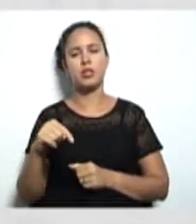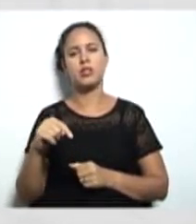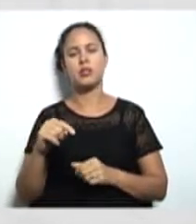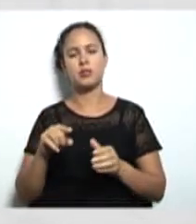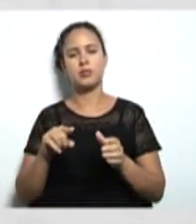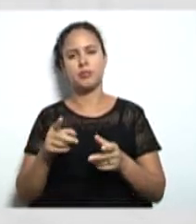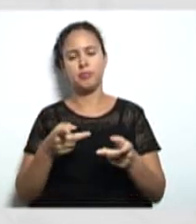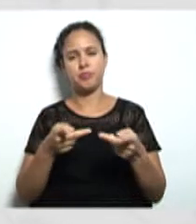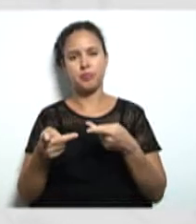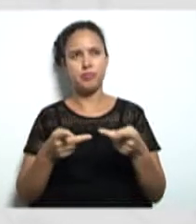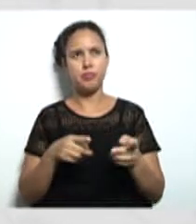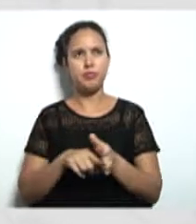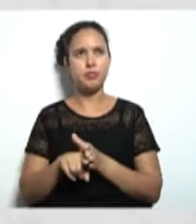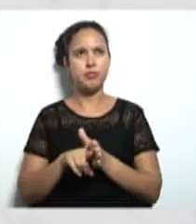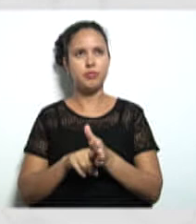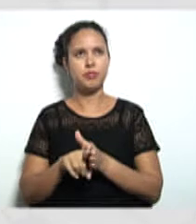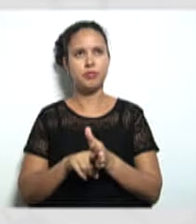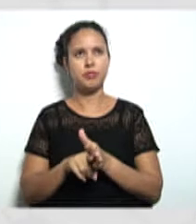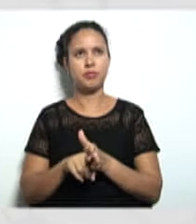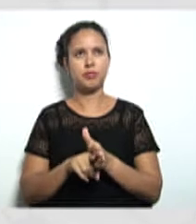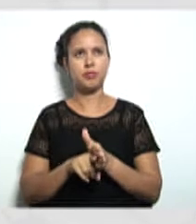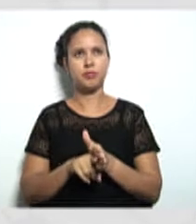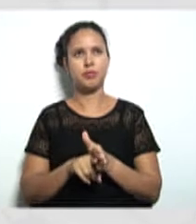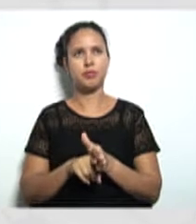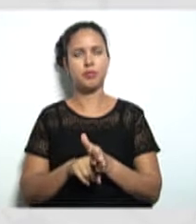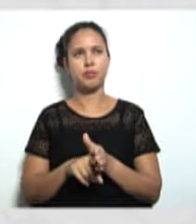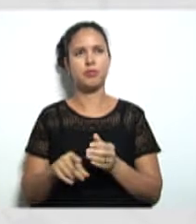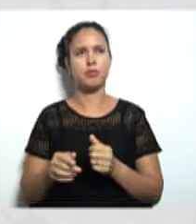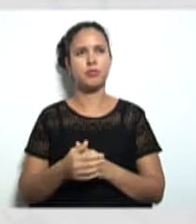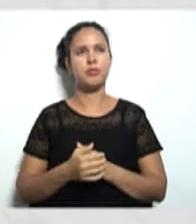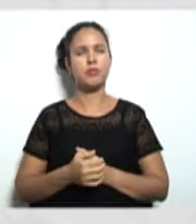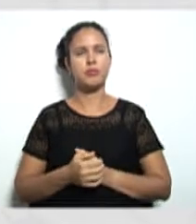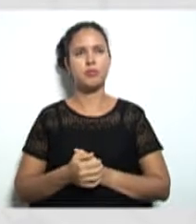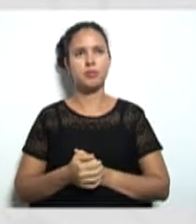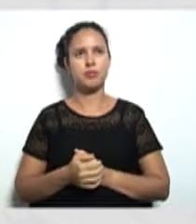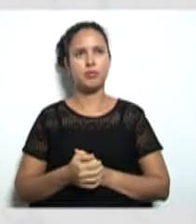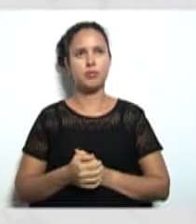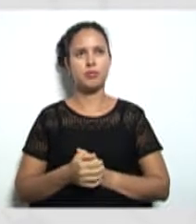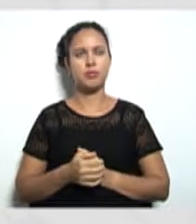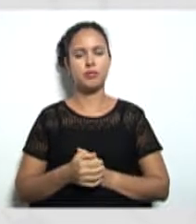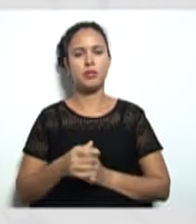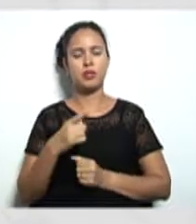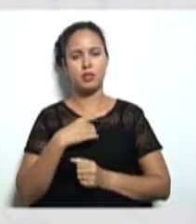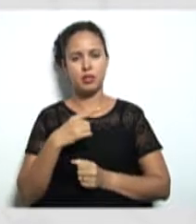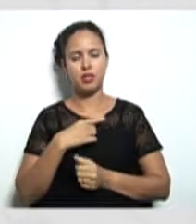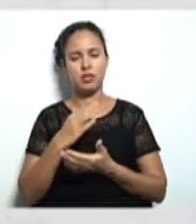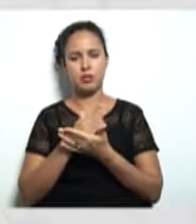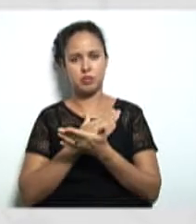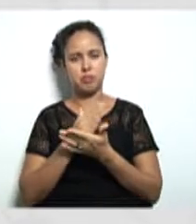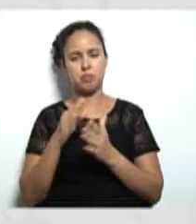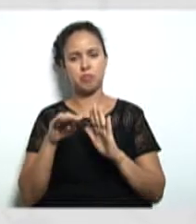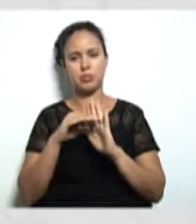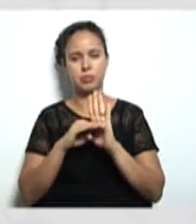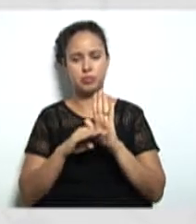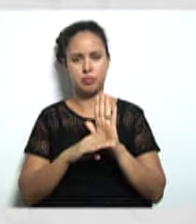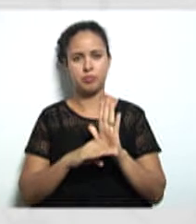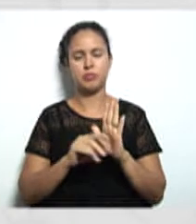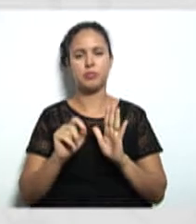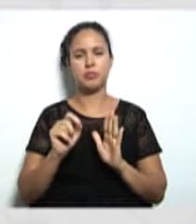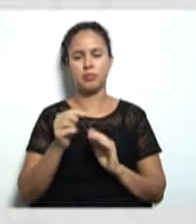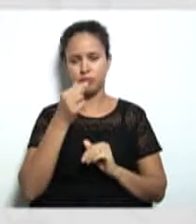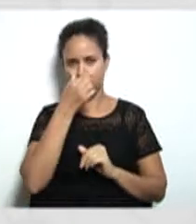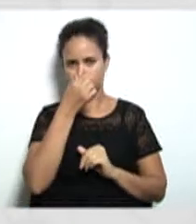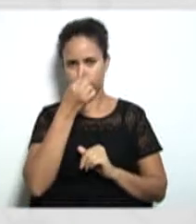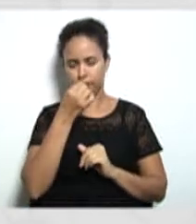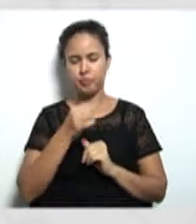falando. E aí a pesquisa científica, ela também tem alguns elementos. Primeiro,